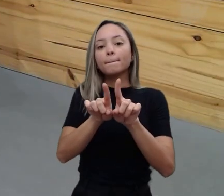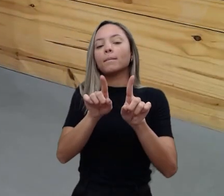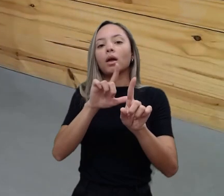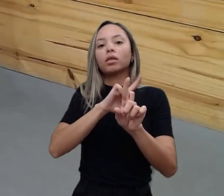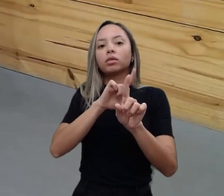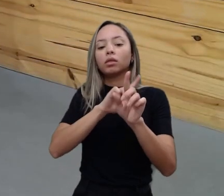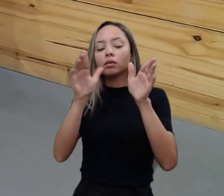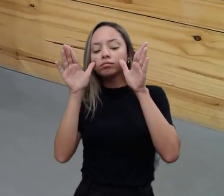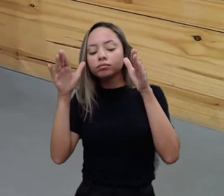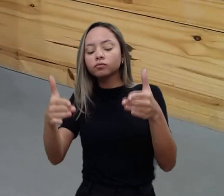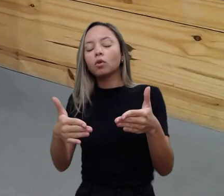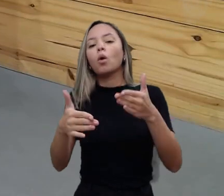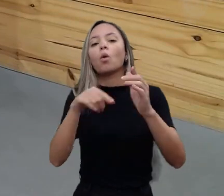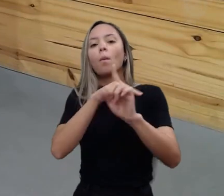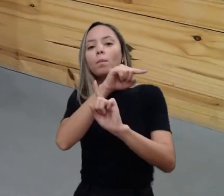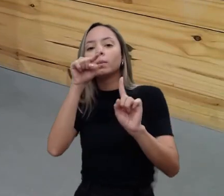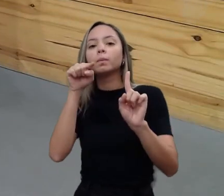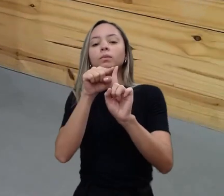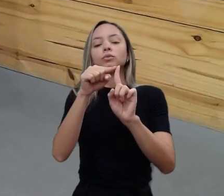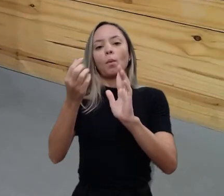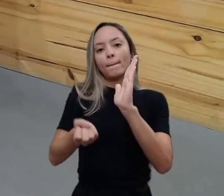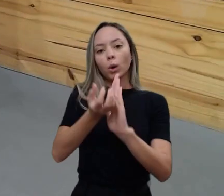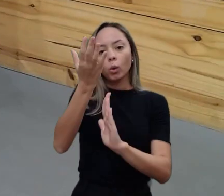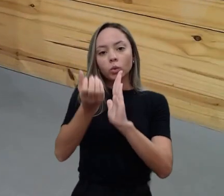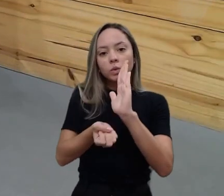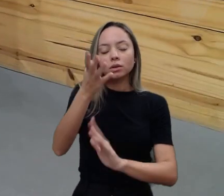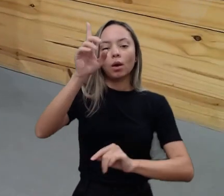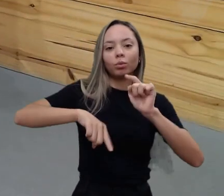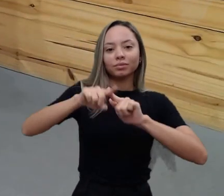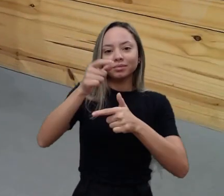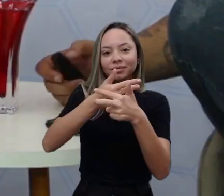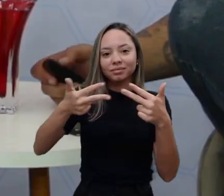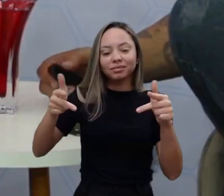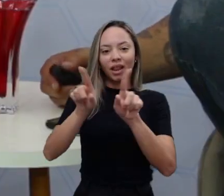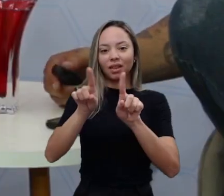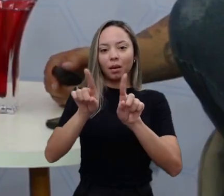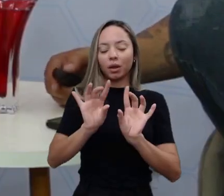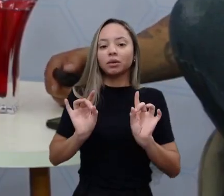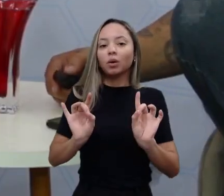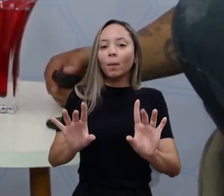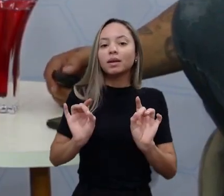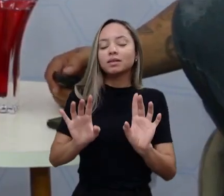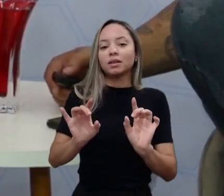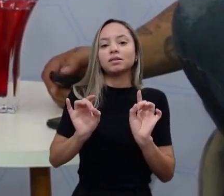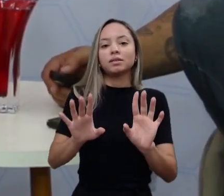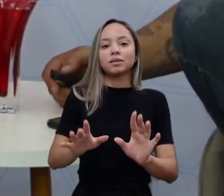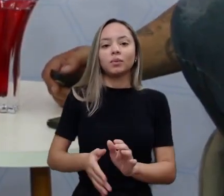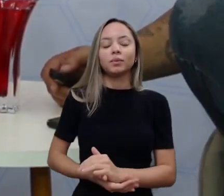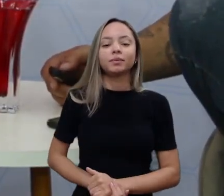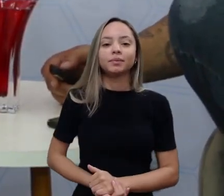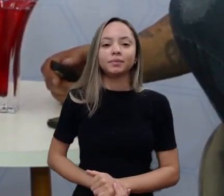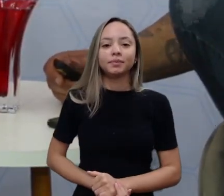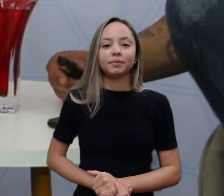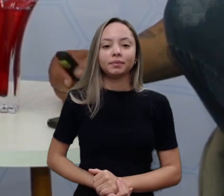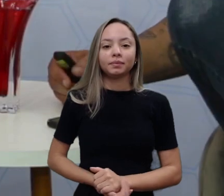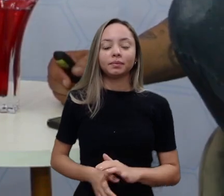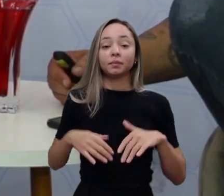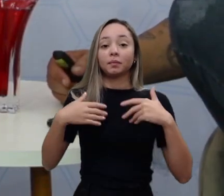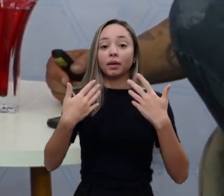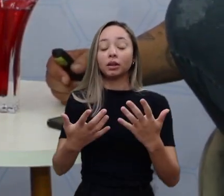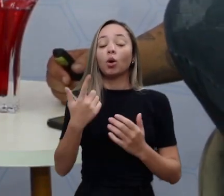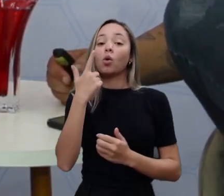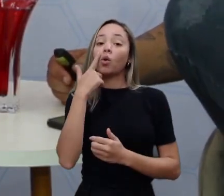de matéria-prima, transformação de matéria-prima e comercialização no contexto geral. Certo, professor. A gente